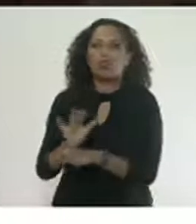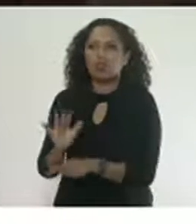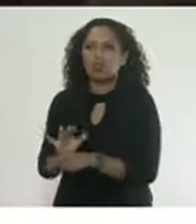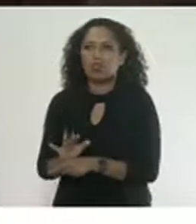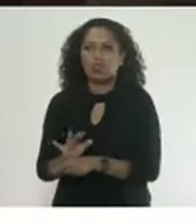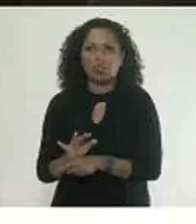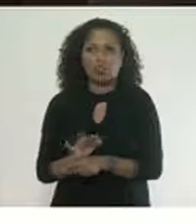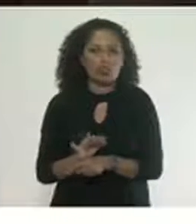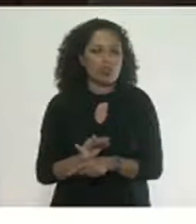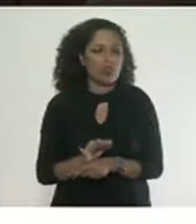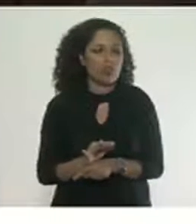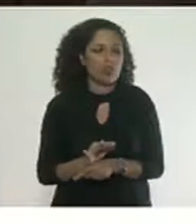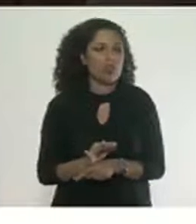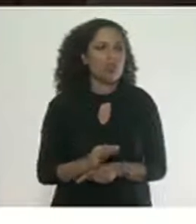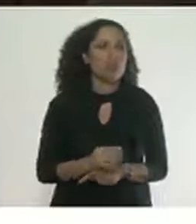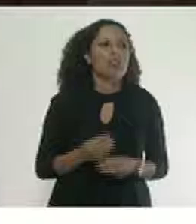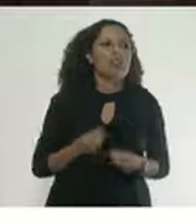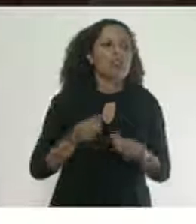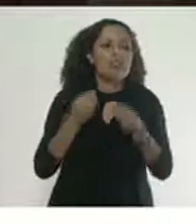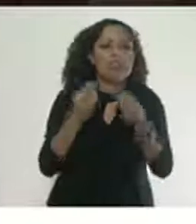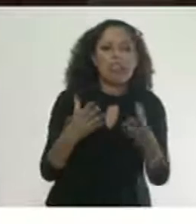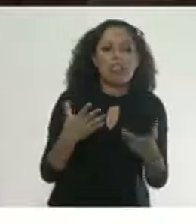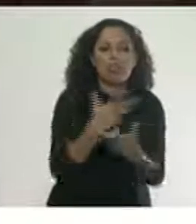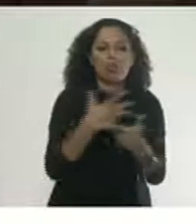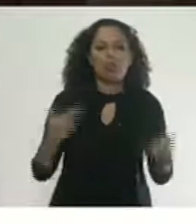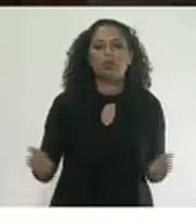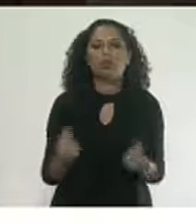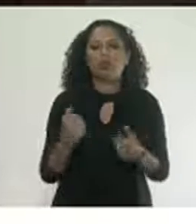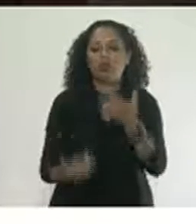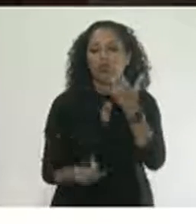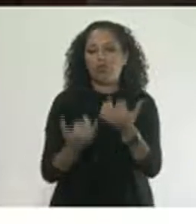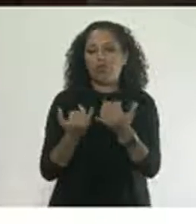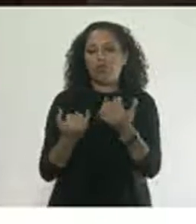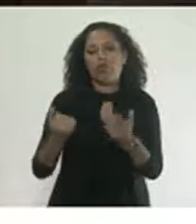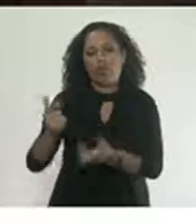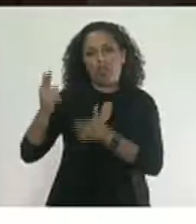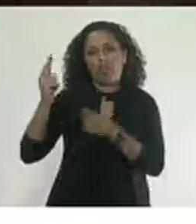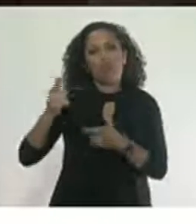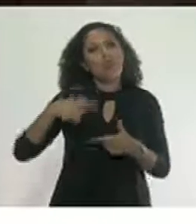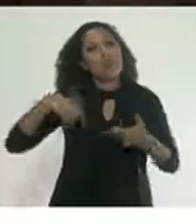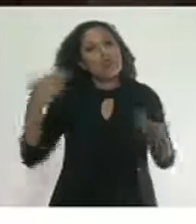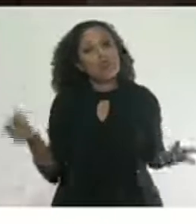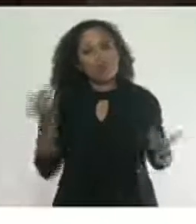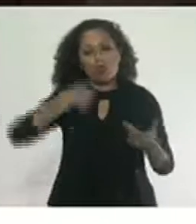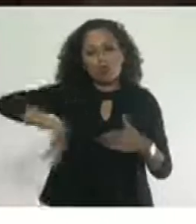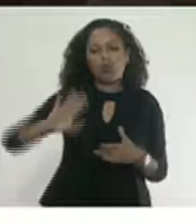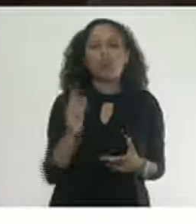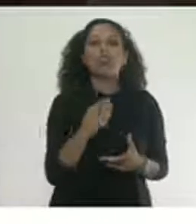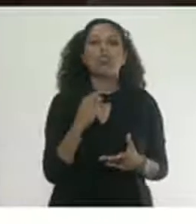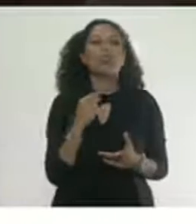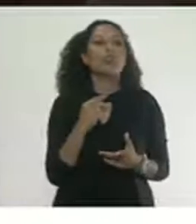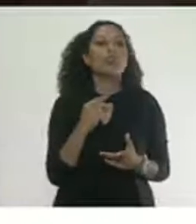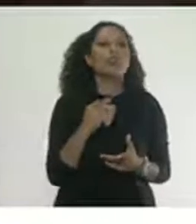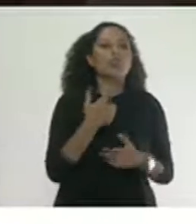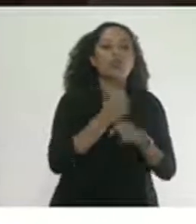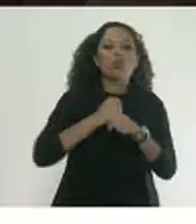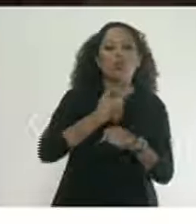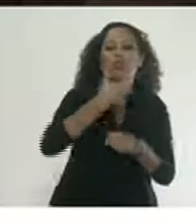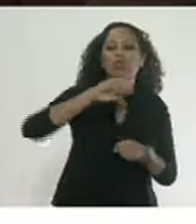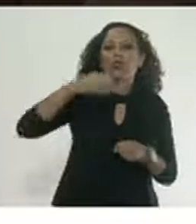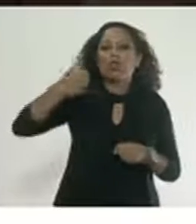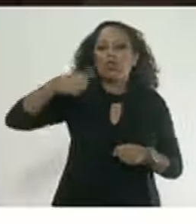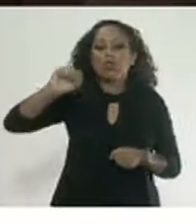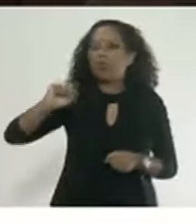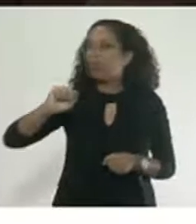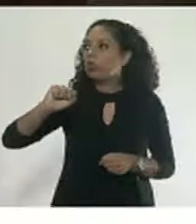de controle da circulação de armas de fogo no Brasil. E por isso ultrapassamos, senhor presidente, em 2018,